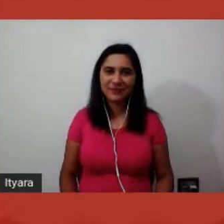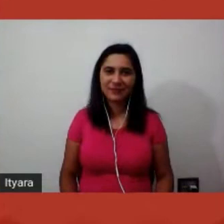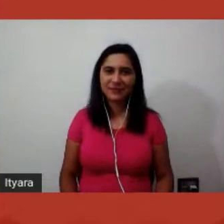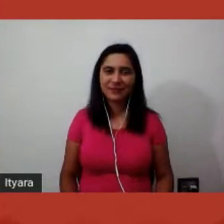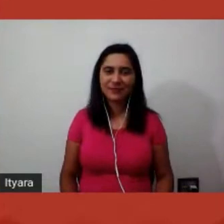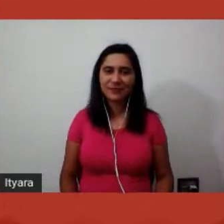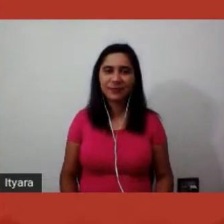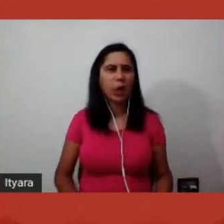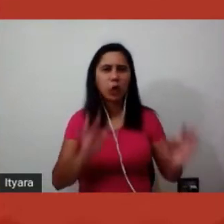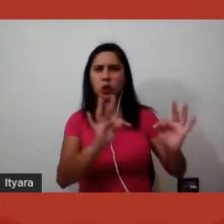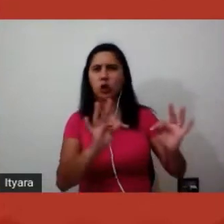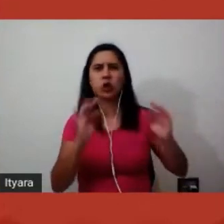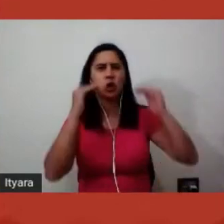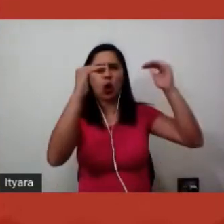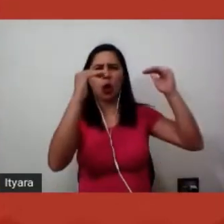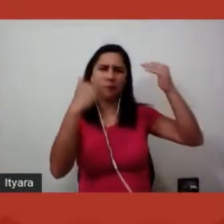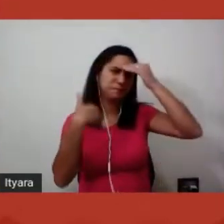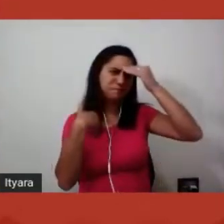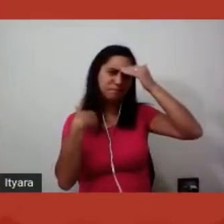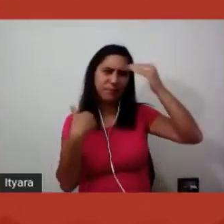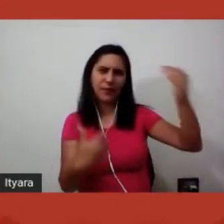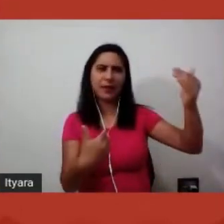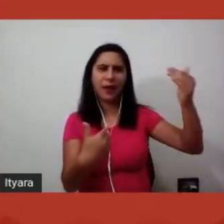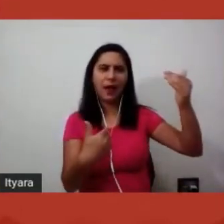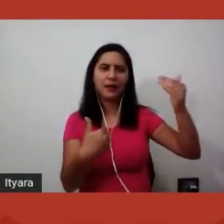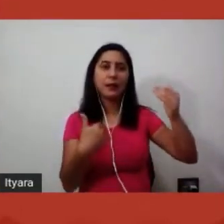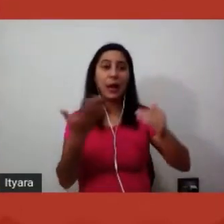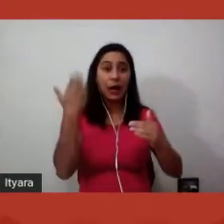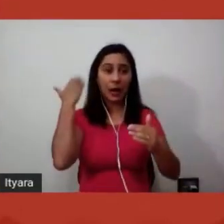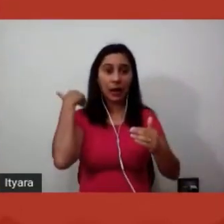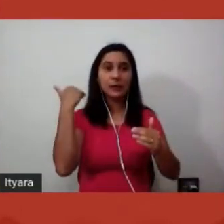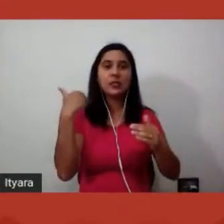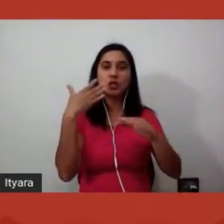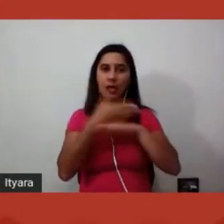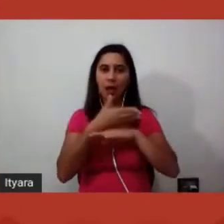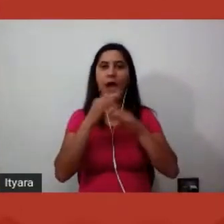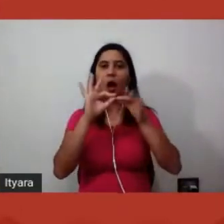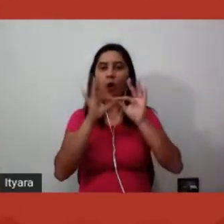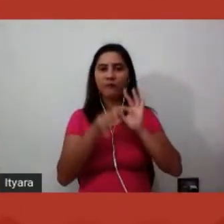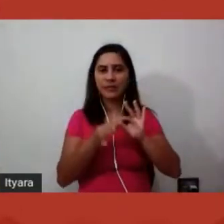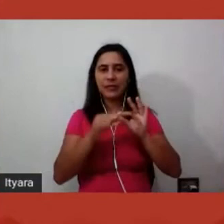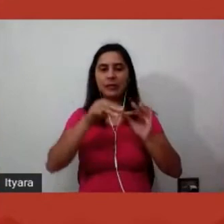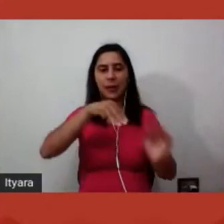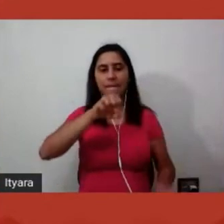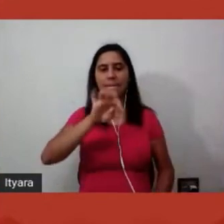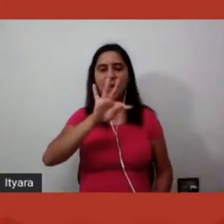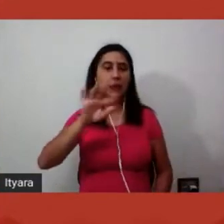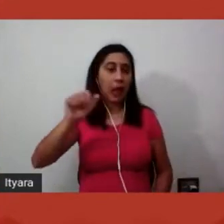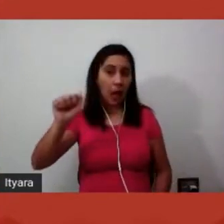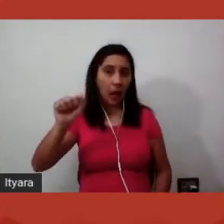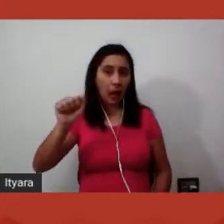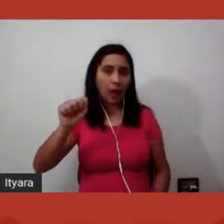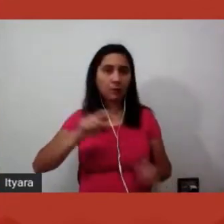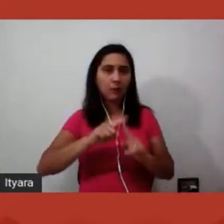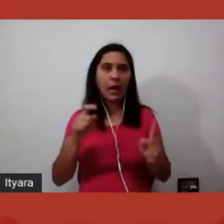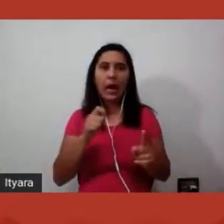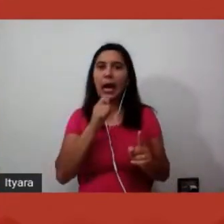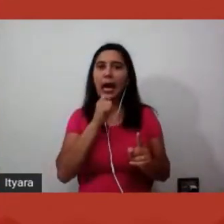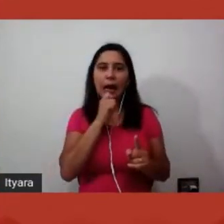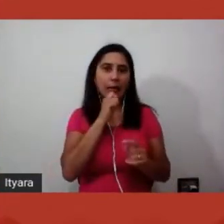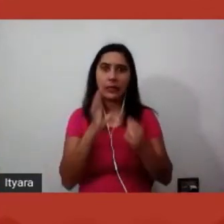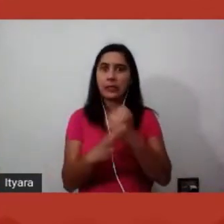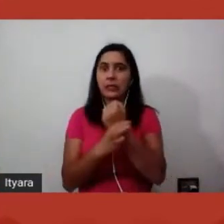Top, super obrigada, Armando. Eu já tinha feito uma oficina do Meta, mas eu ainda não estou me sentindo